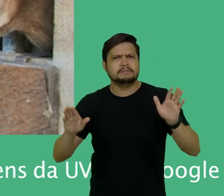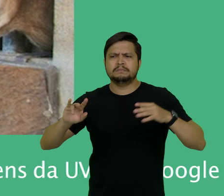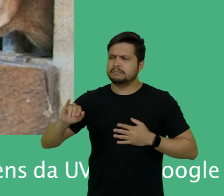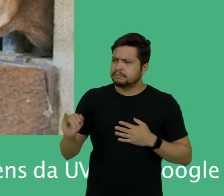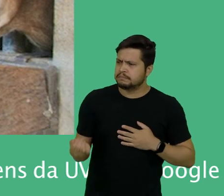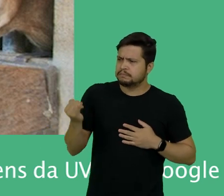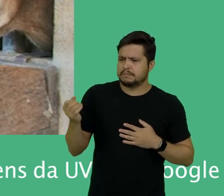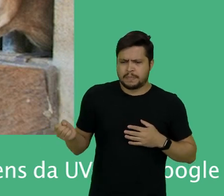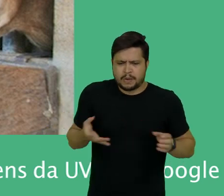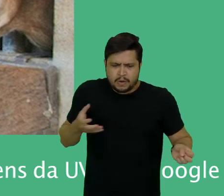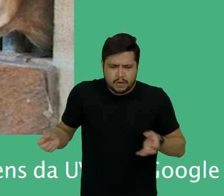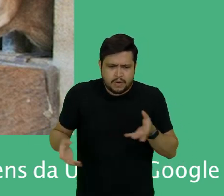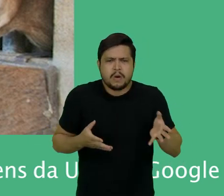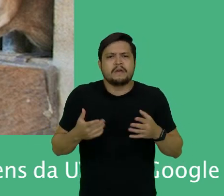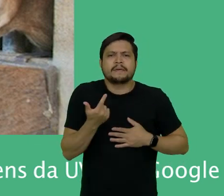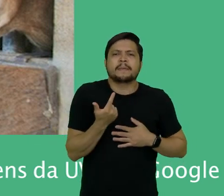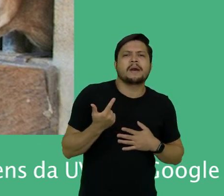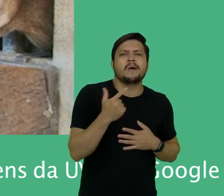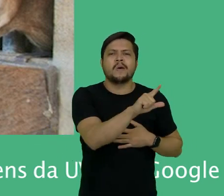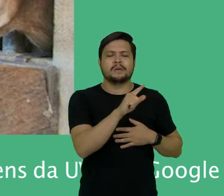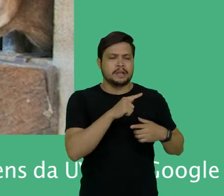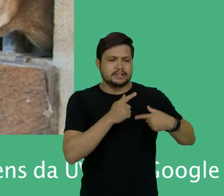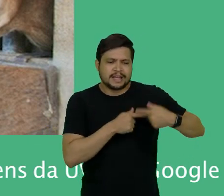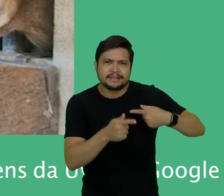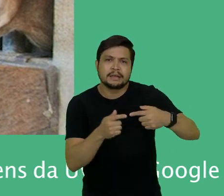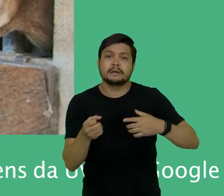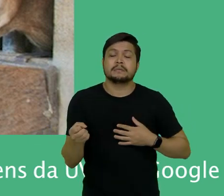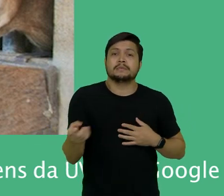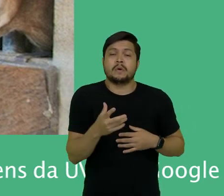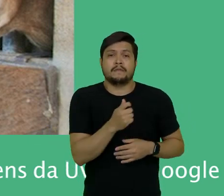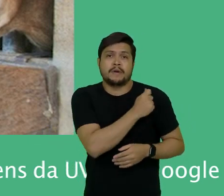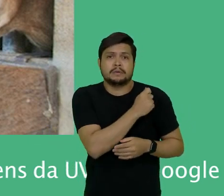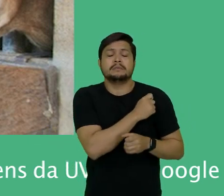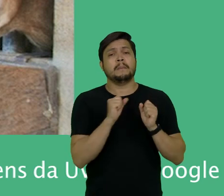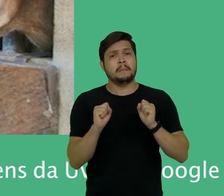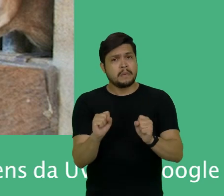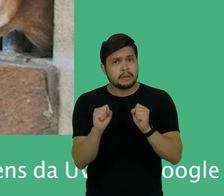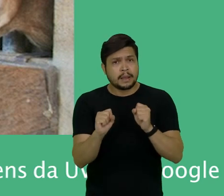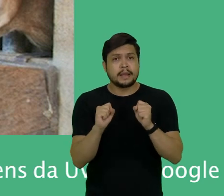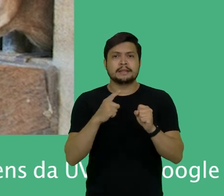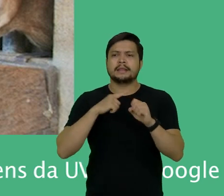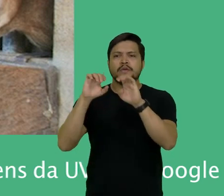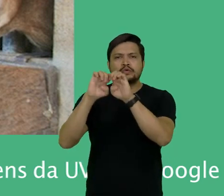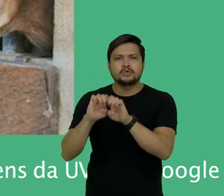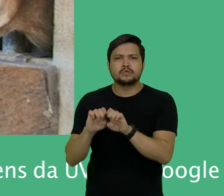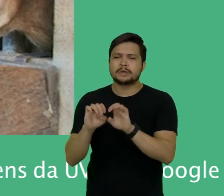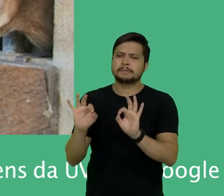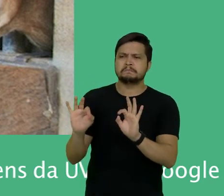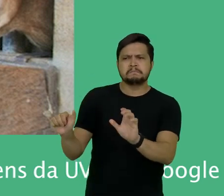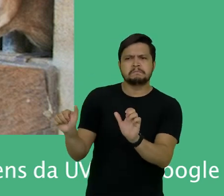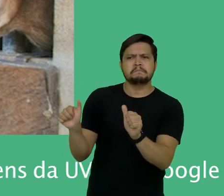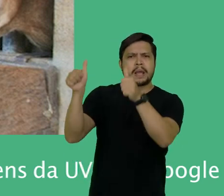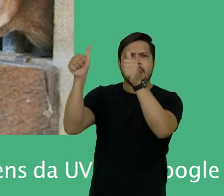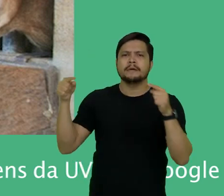outras oportunidades para que as outras gerações da zootecnia, os novos alunos, pudessem